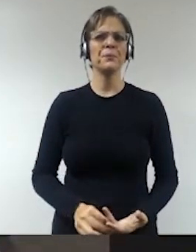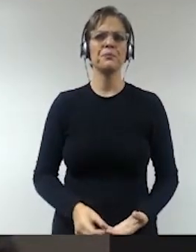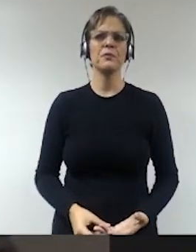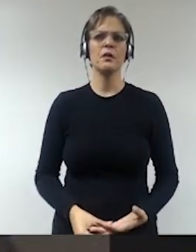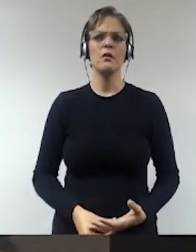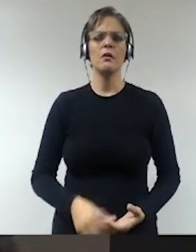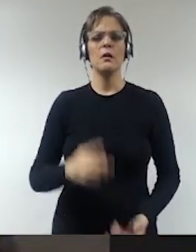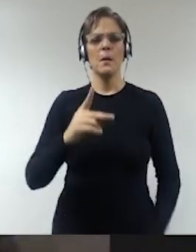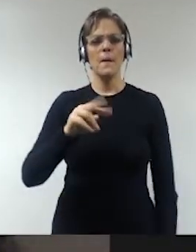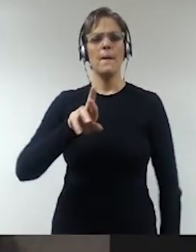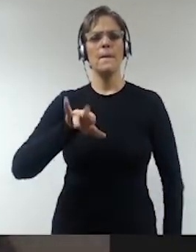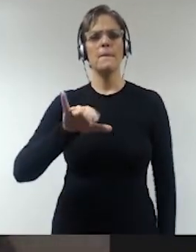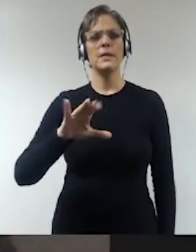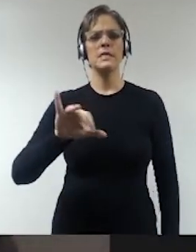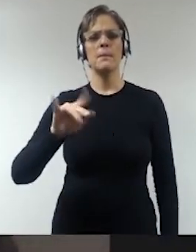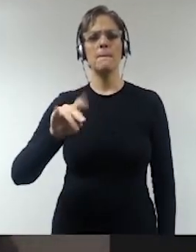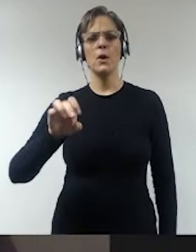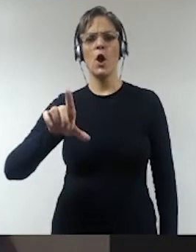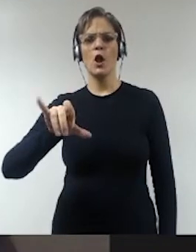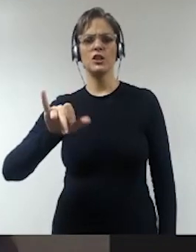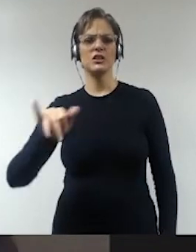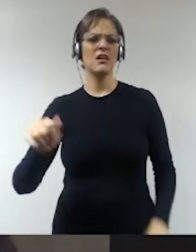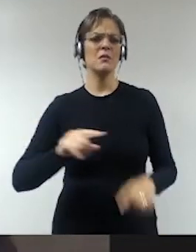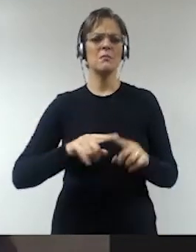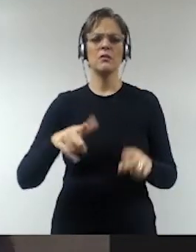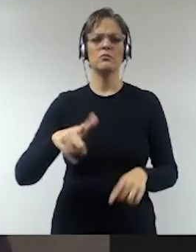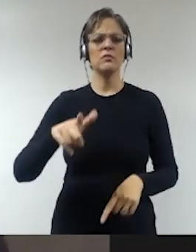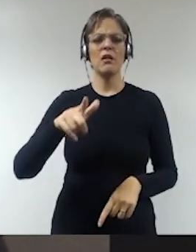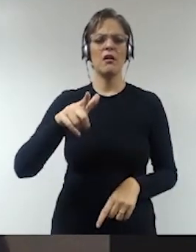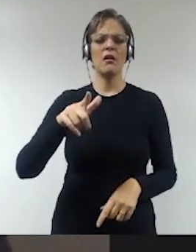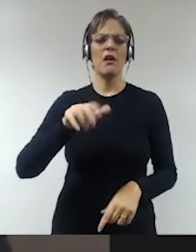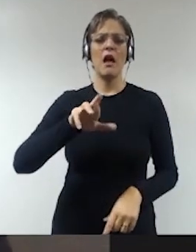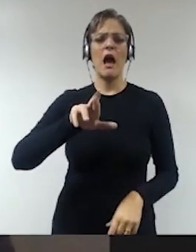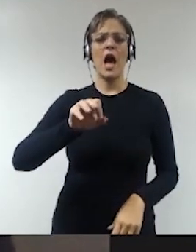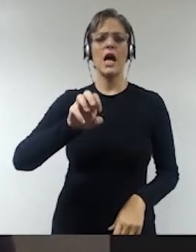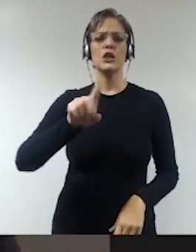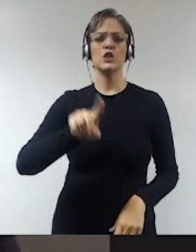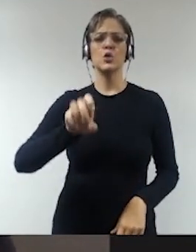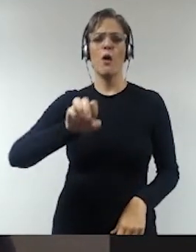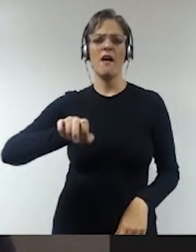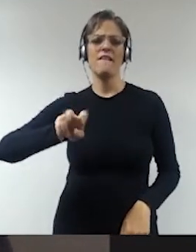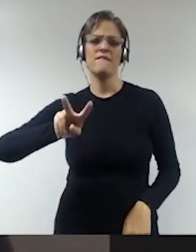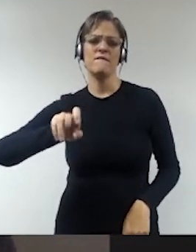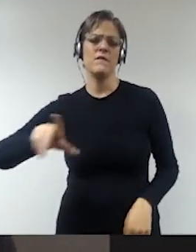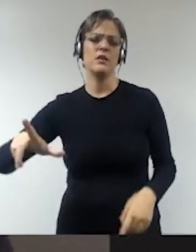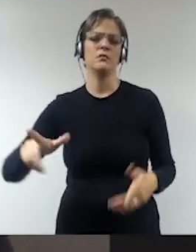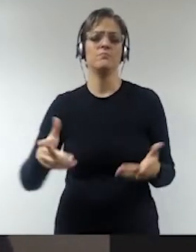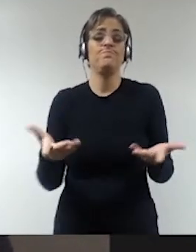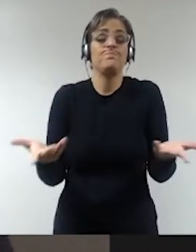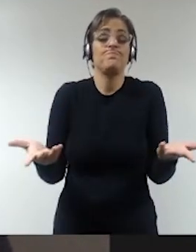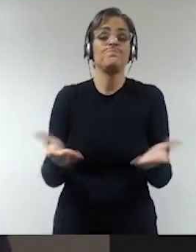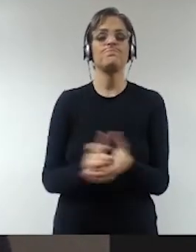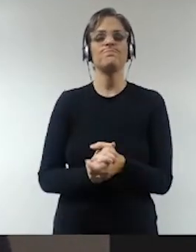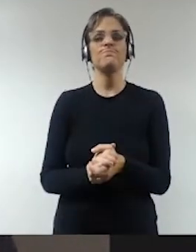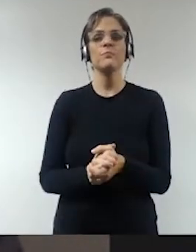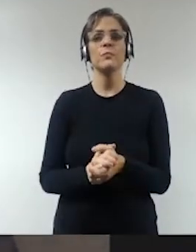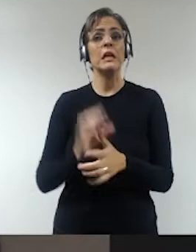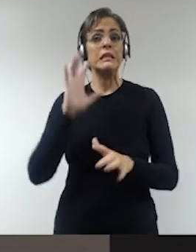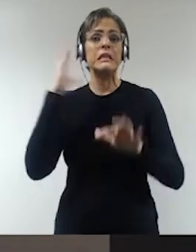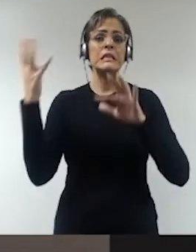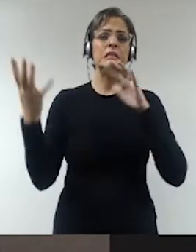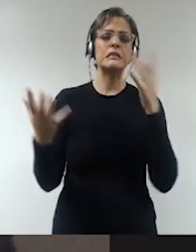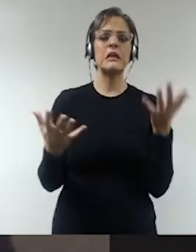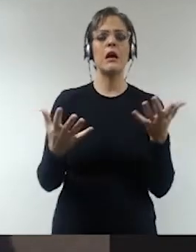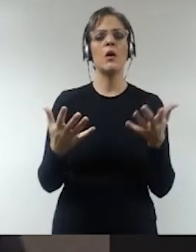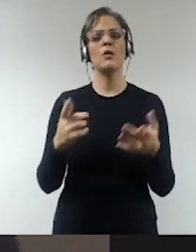principiológicas, sem o devido arrazoado, que as decisões judiciais não consequentes, elas acabaram